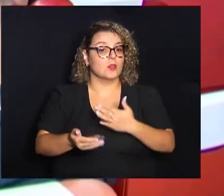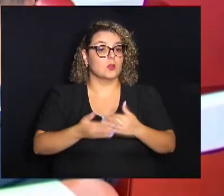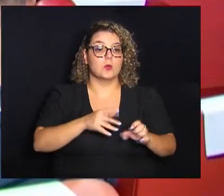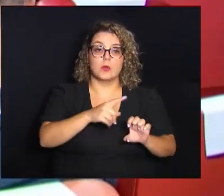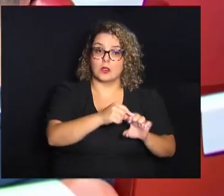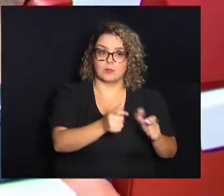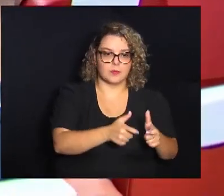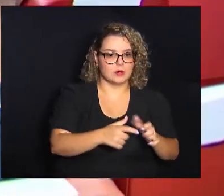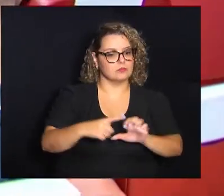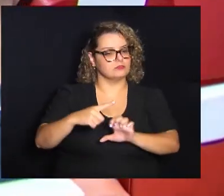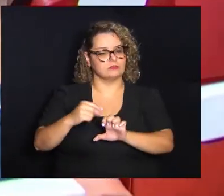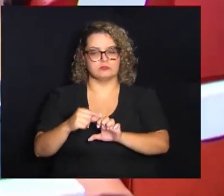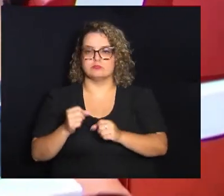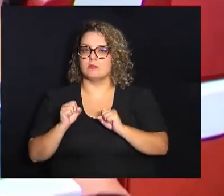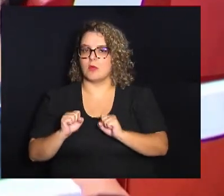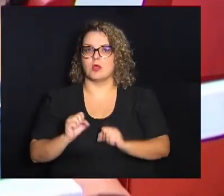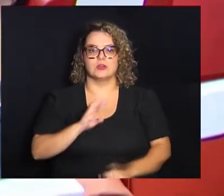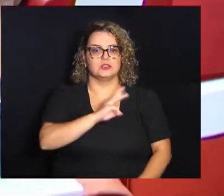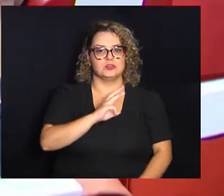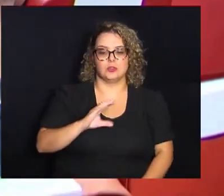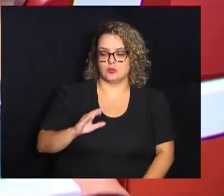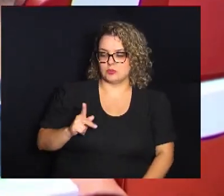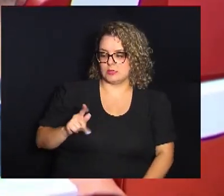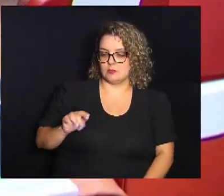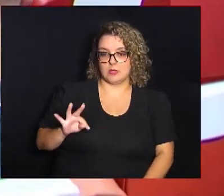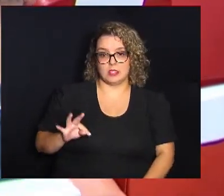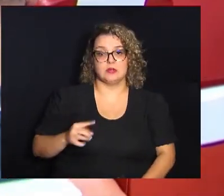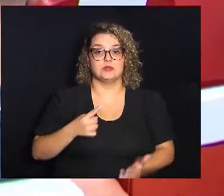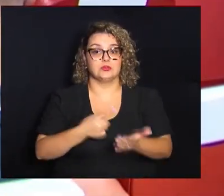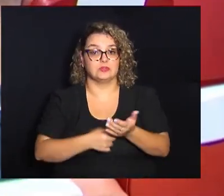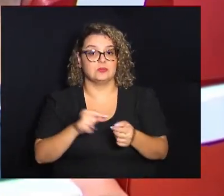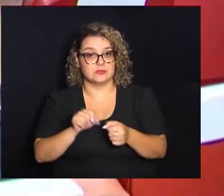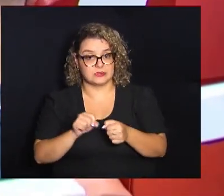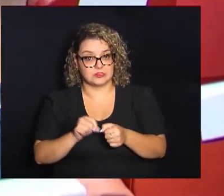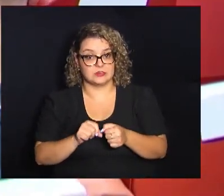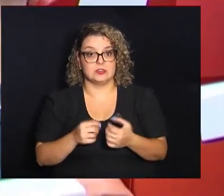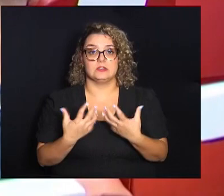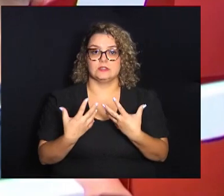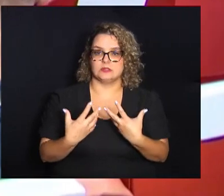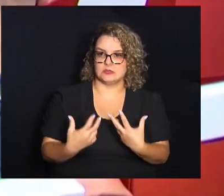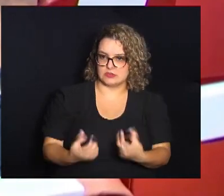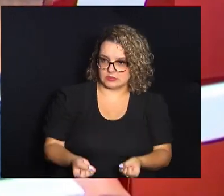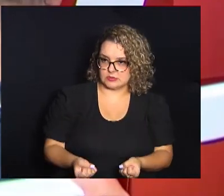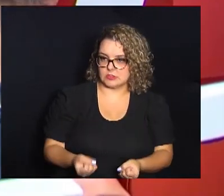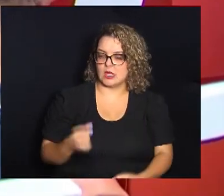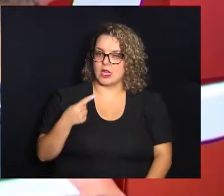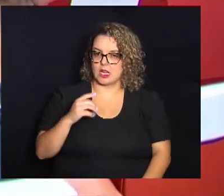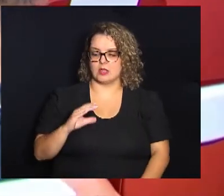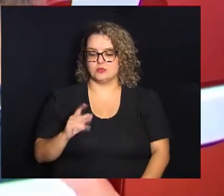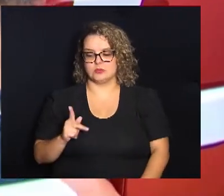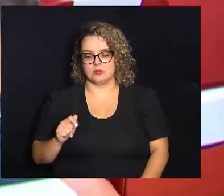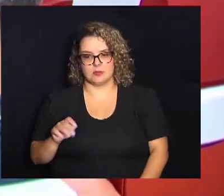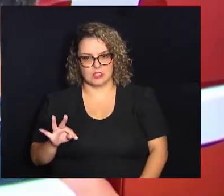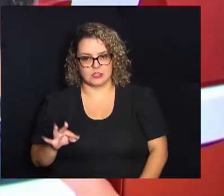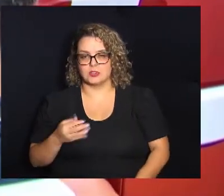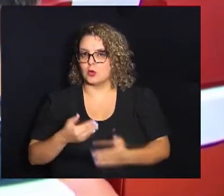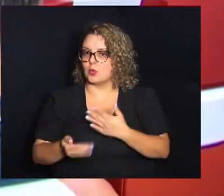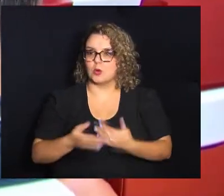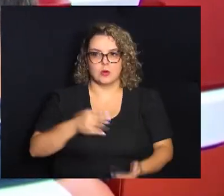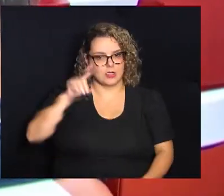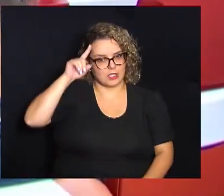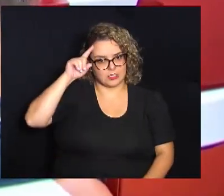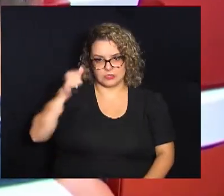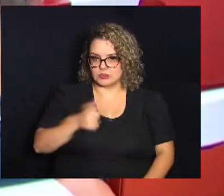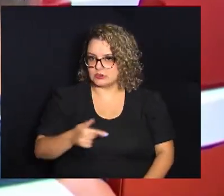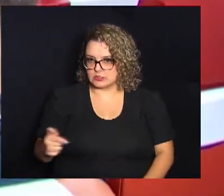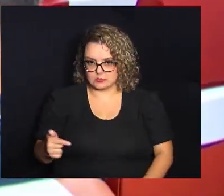do CEPAT, marcar, fazer um agendamento e ser recebido lá no CEPAT qualquer dia da semana para a gente